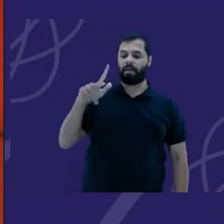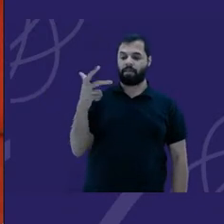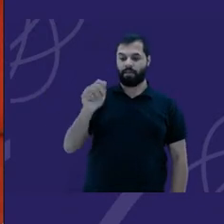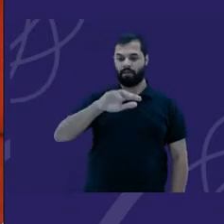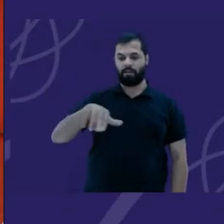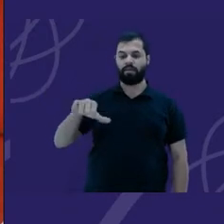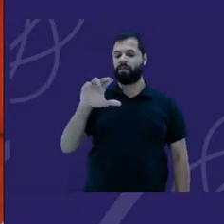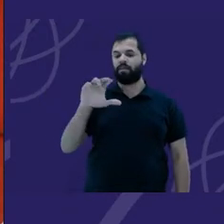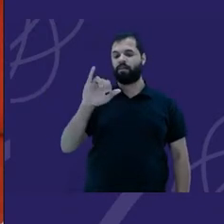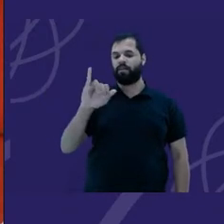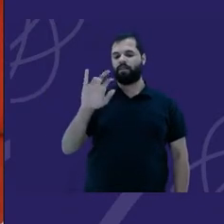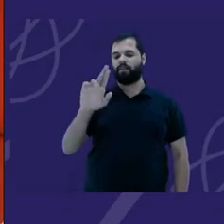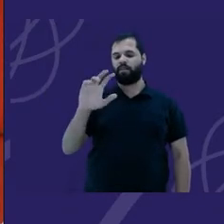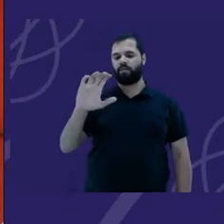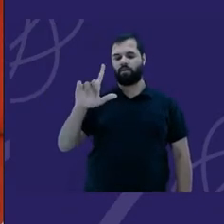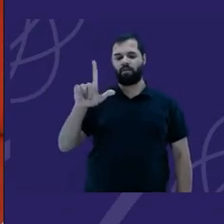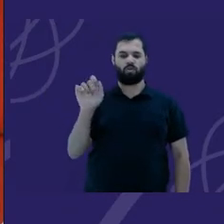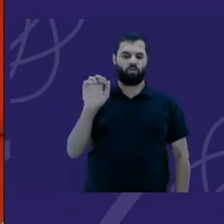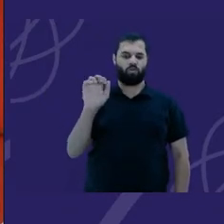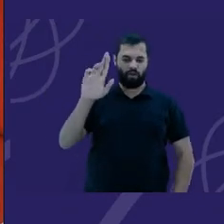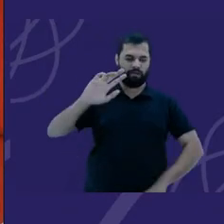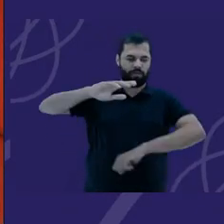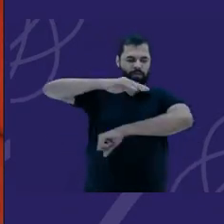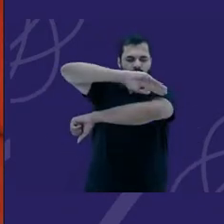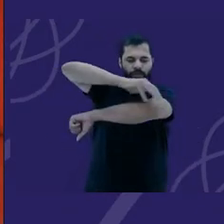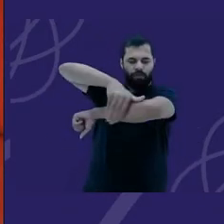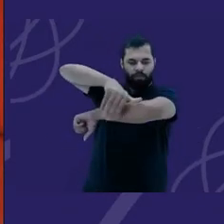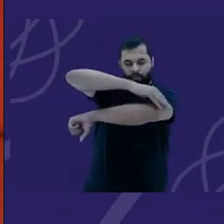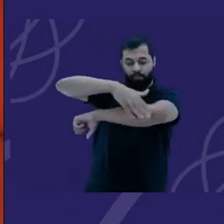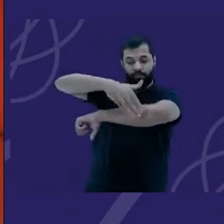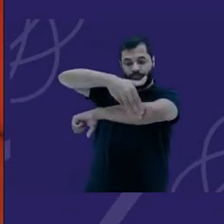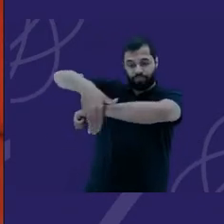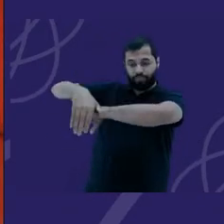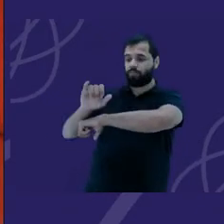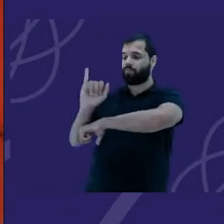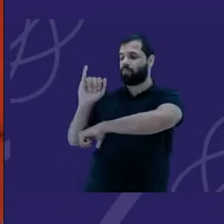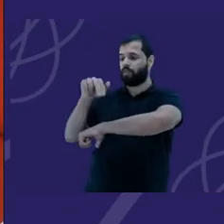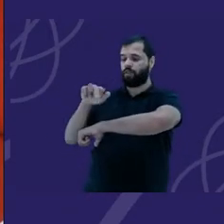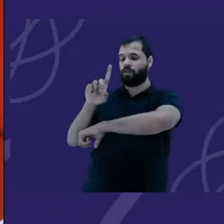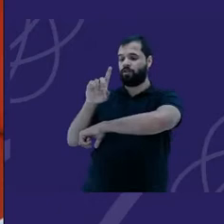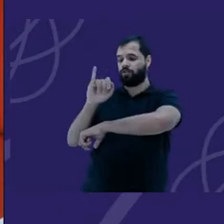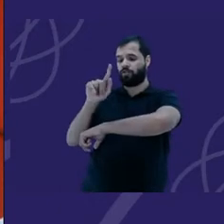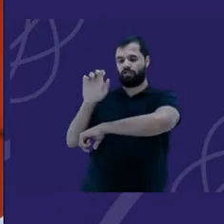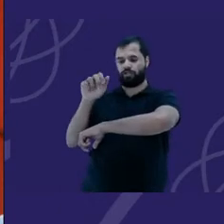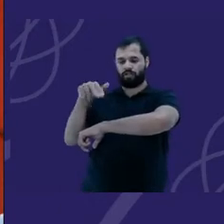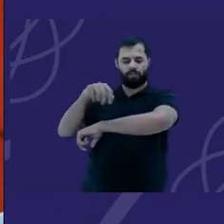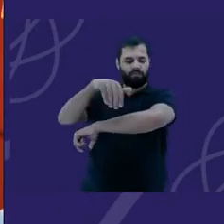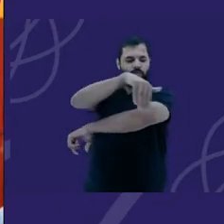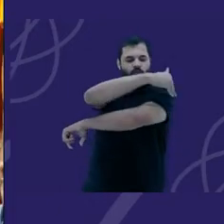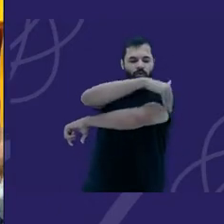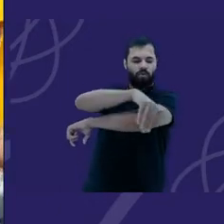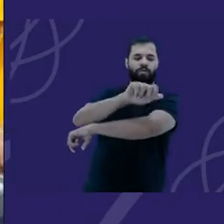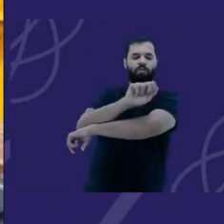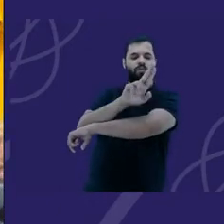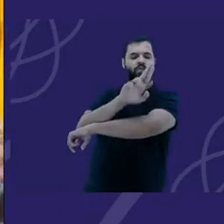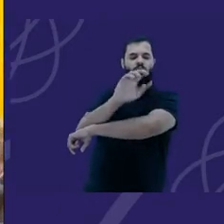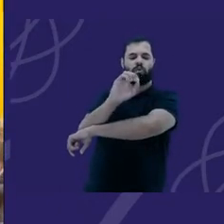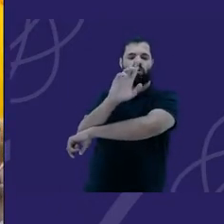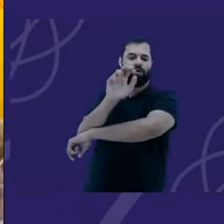Indígena, esquina com a Rua Aurora, que é, né, um